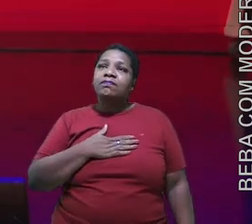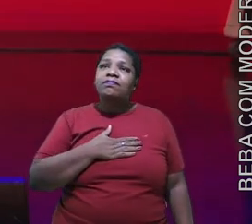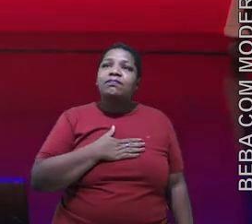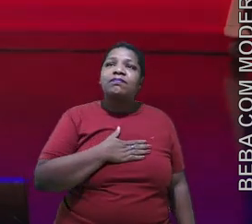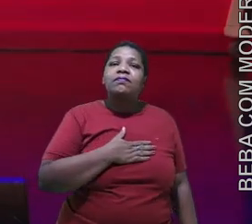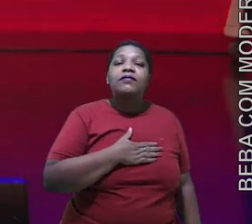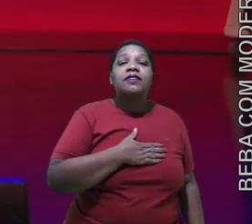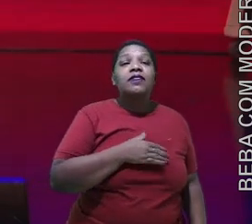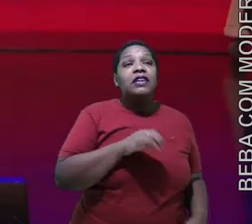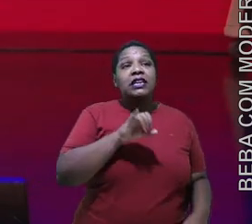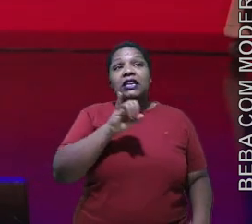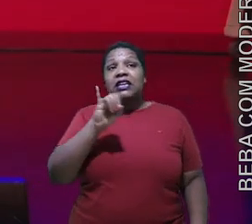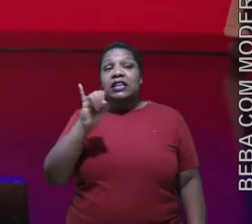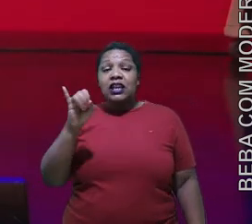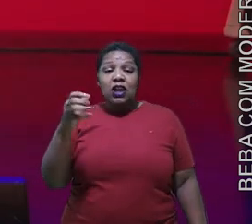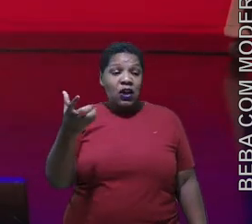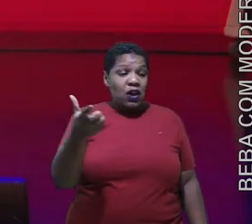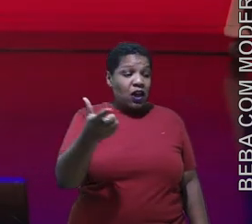de